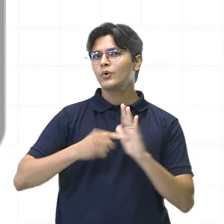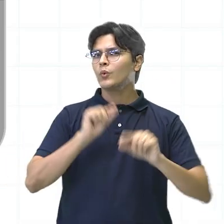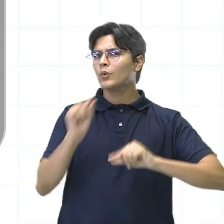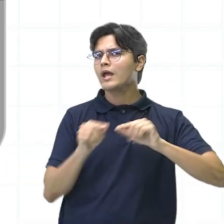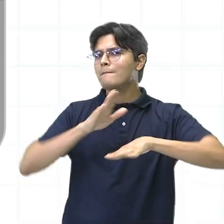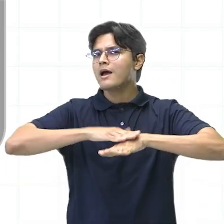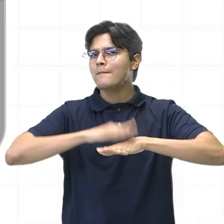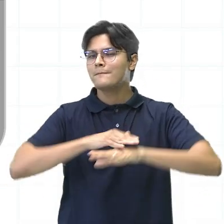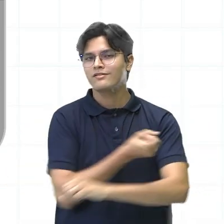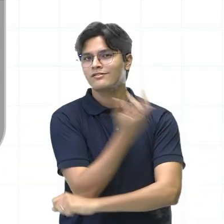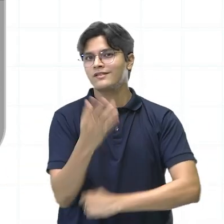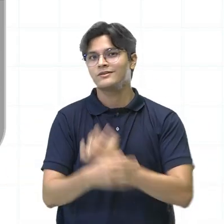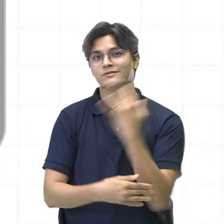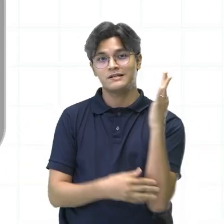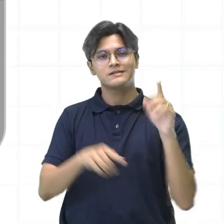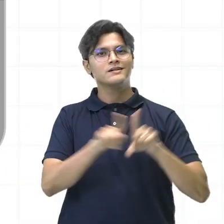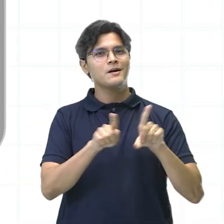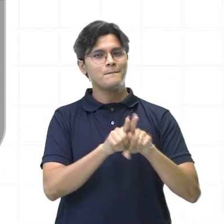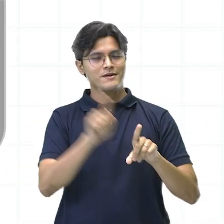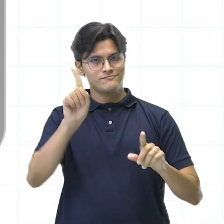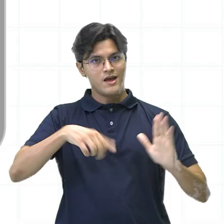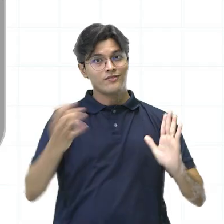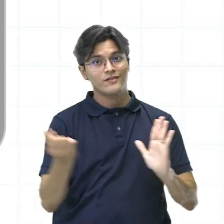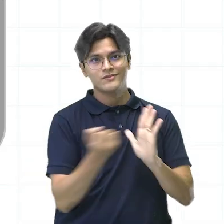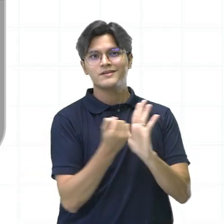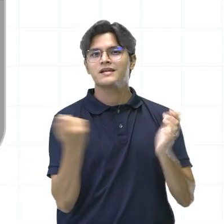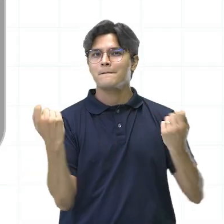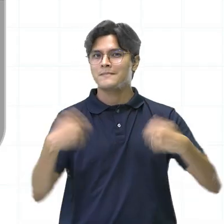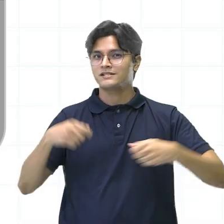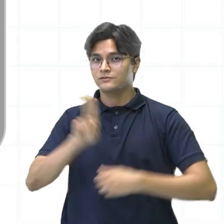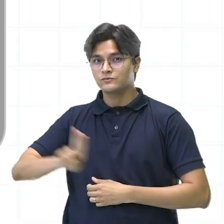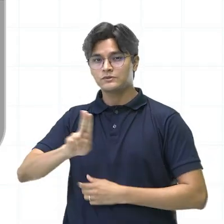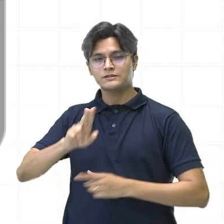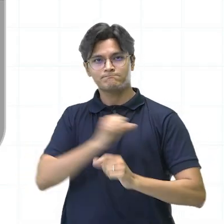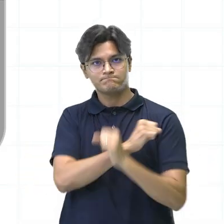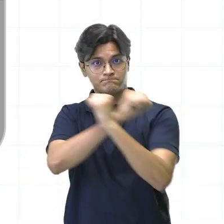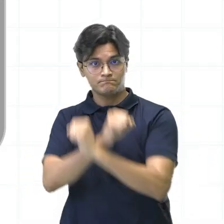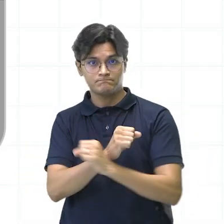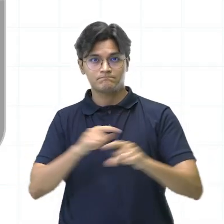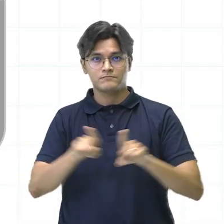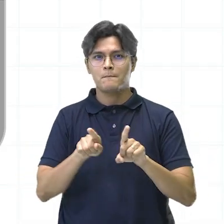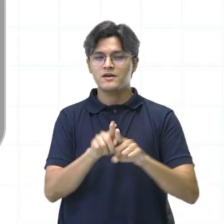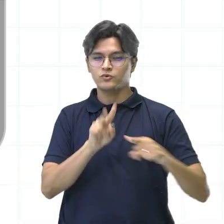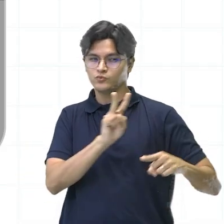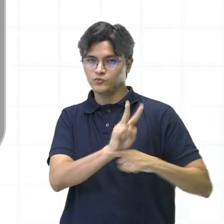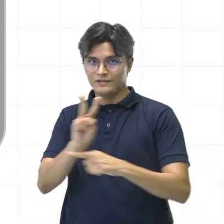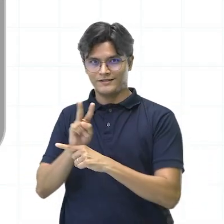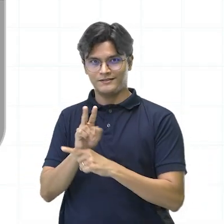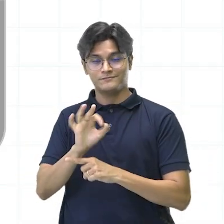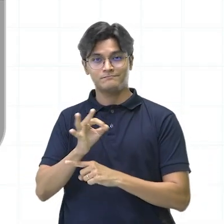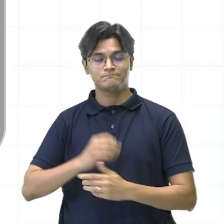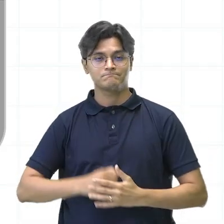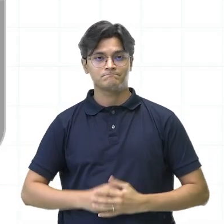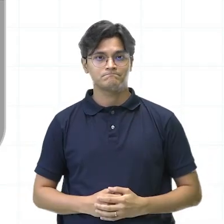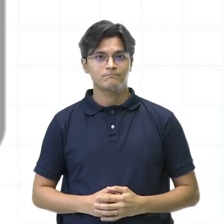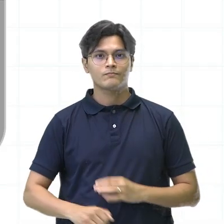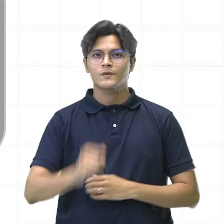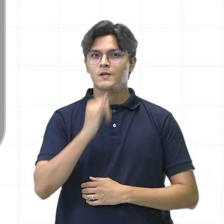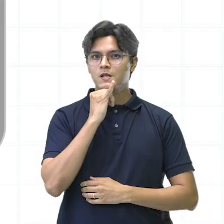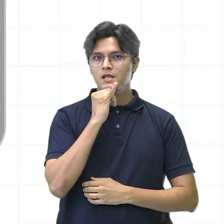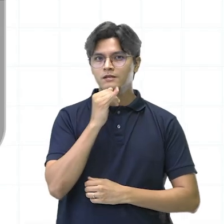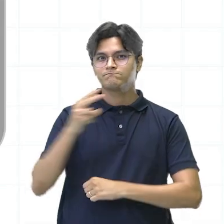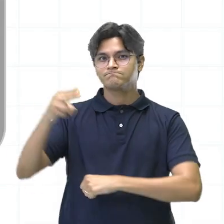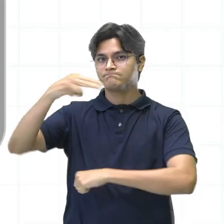considerado como patrimônio, deve ser gozado de proteção e cuidados. E nós temos aqui a nação